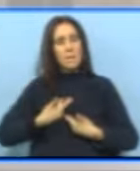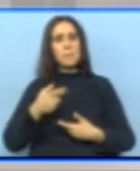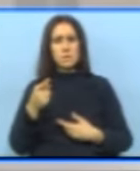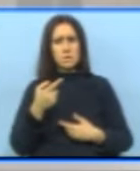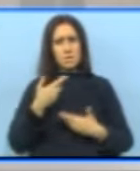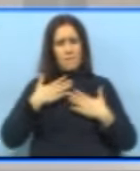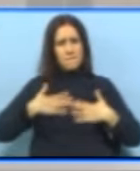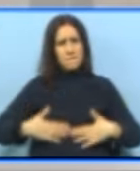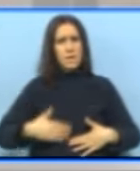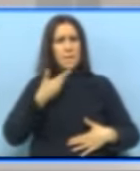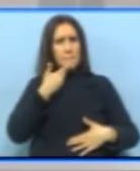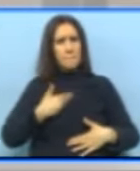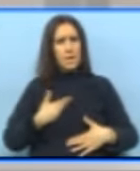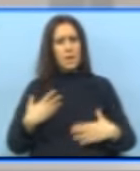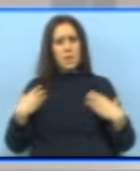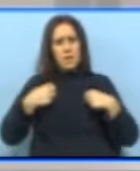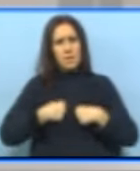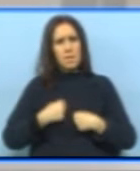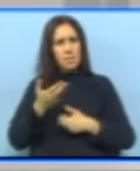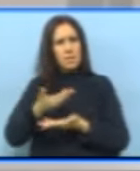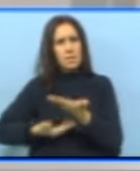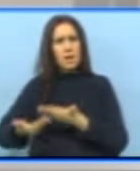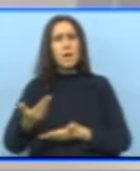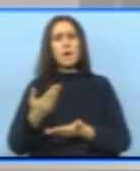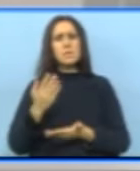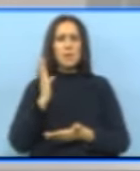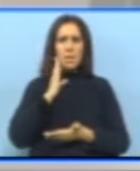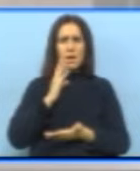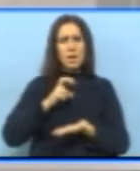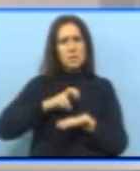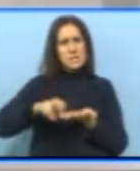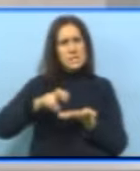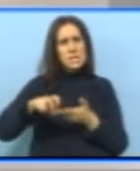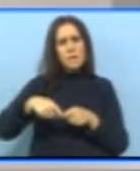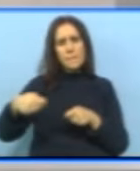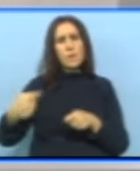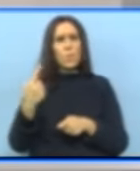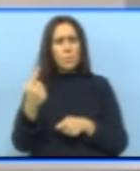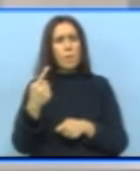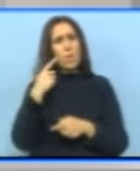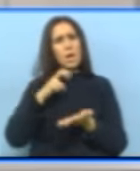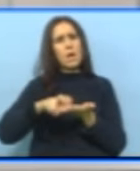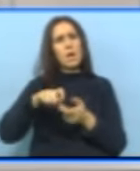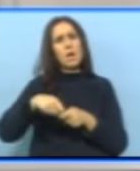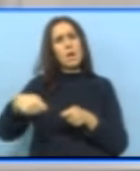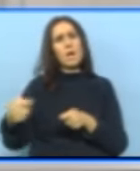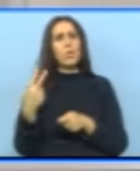também a túnica, se te obrigarem a caminhar uma milha, acompanha-o durante 2, que